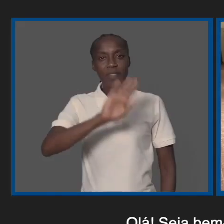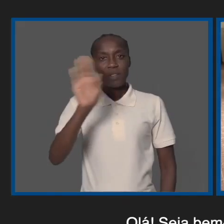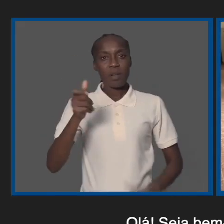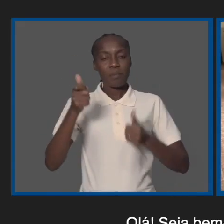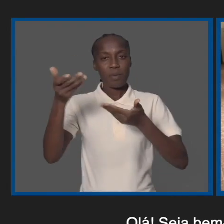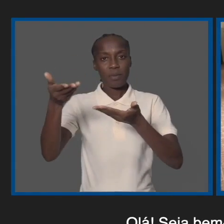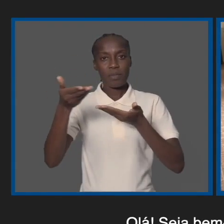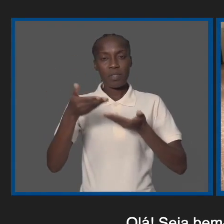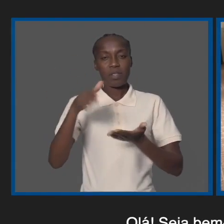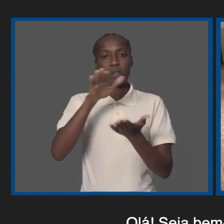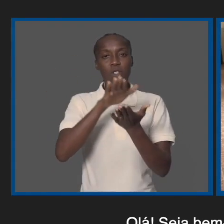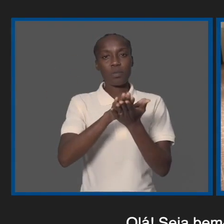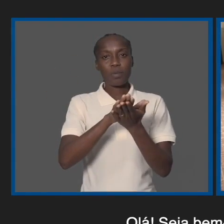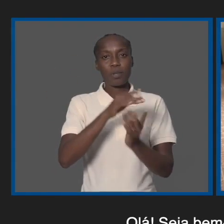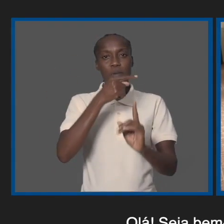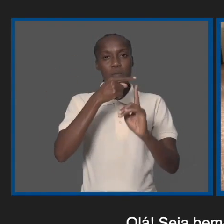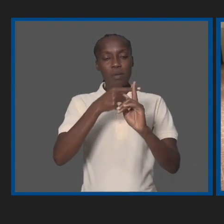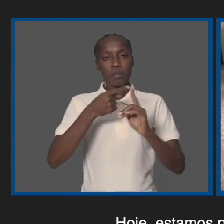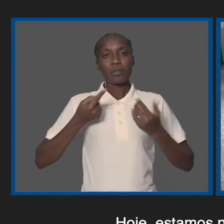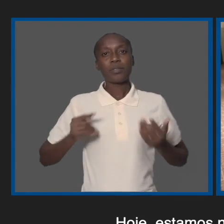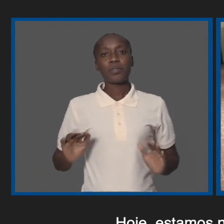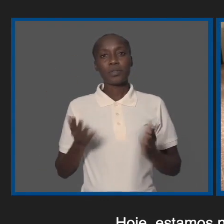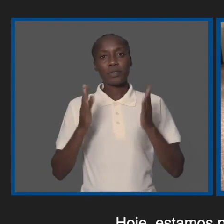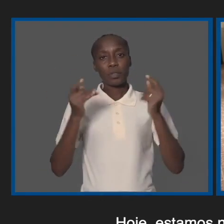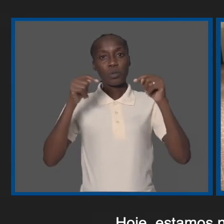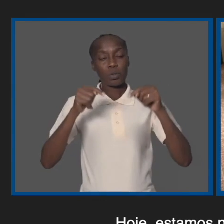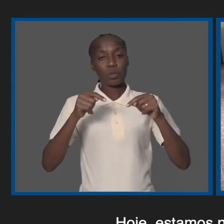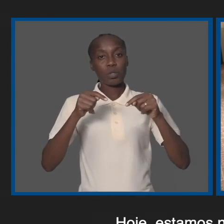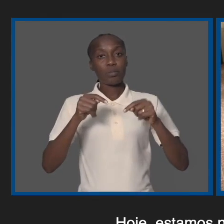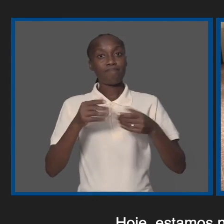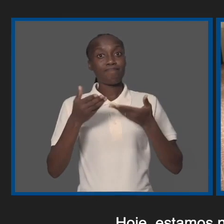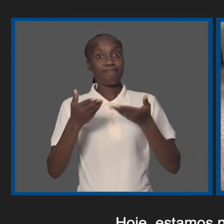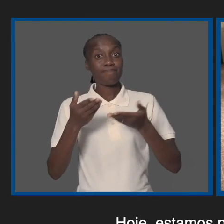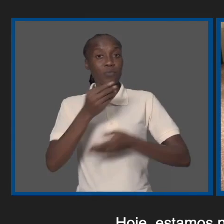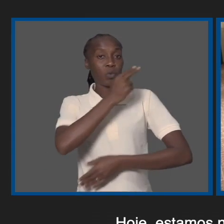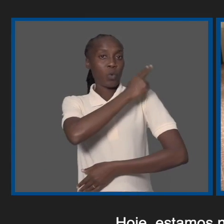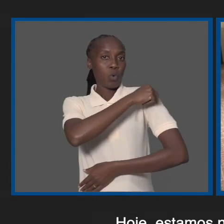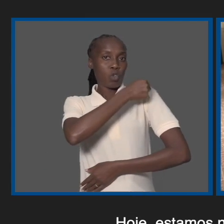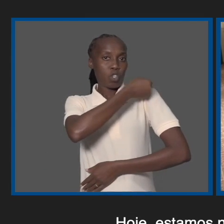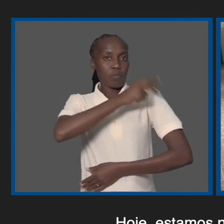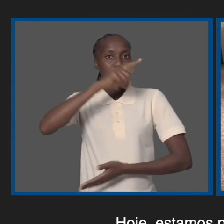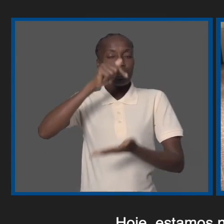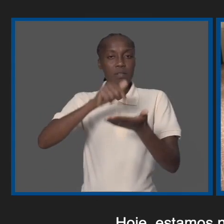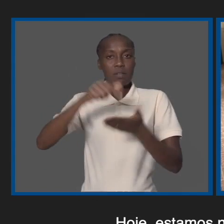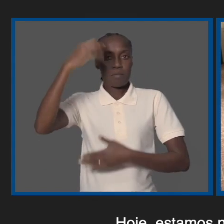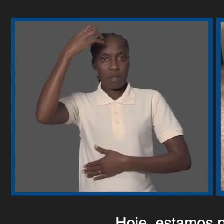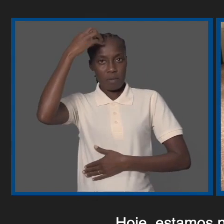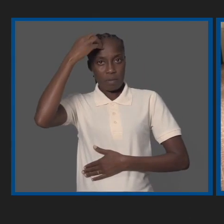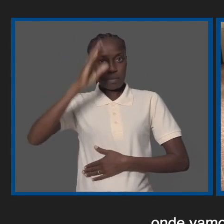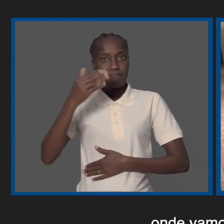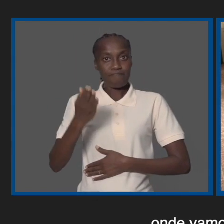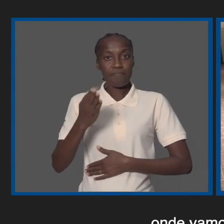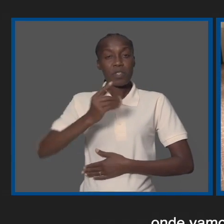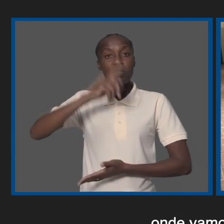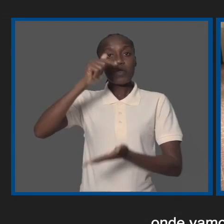Olá, sejam bem-vindos ao Espaço Mais Vida. Hoje estamos no estado central do Maputo, concretamente, no centro ortopédico,